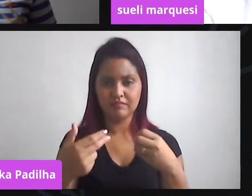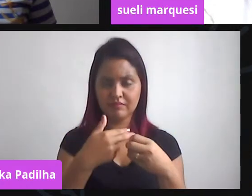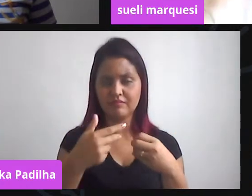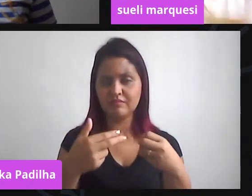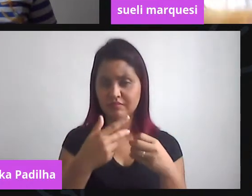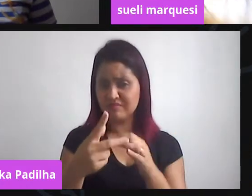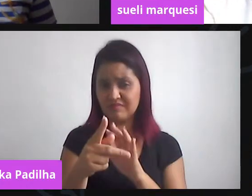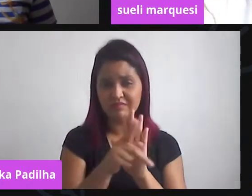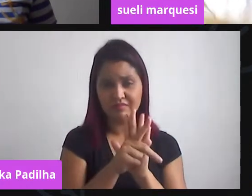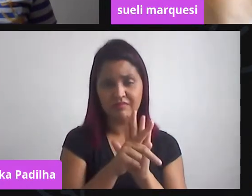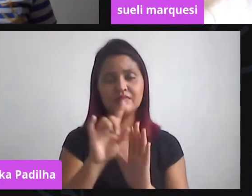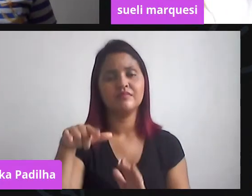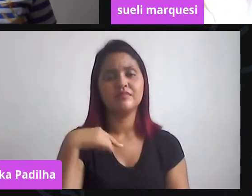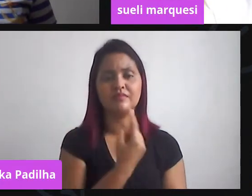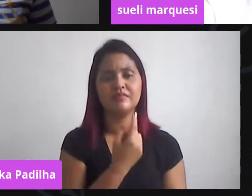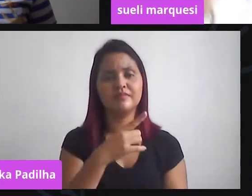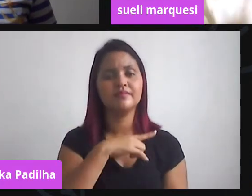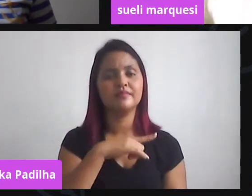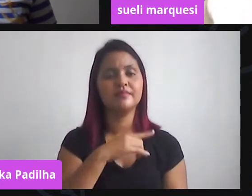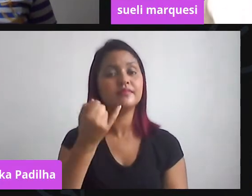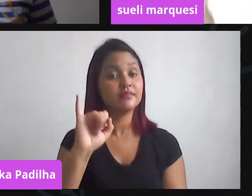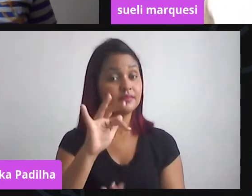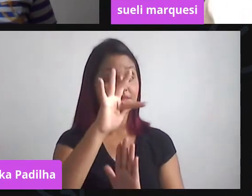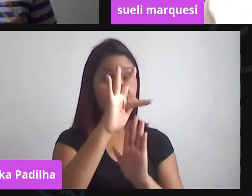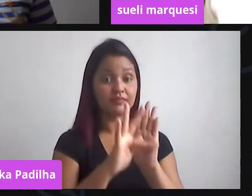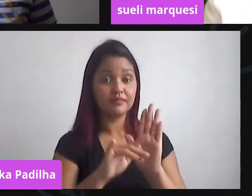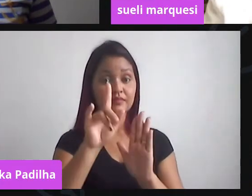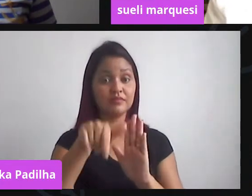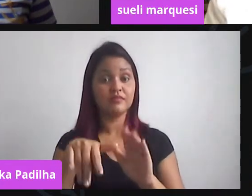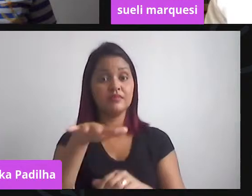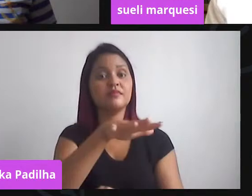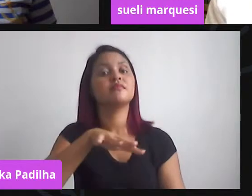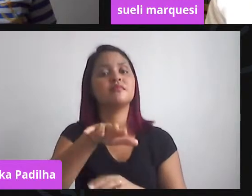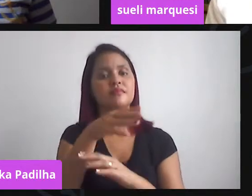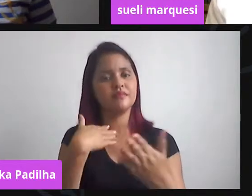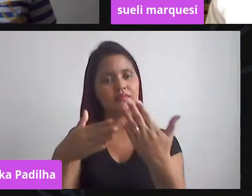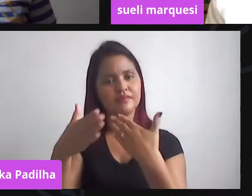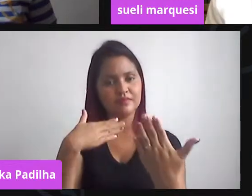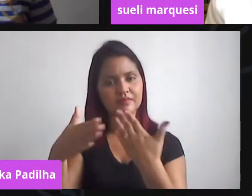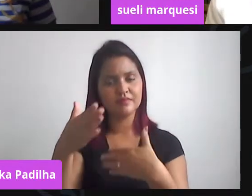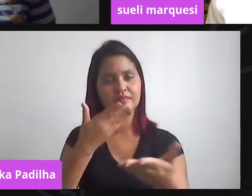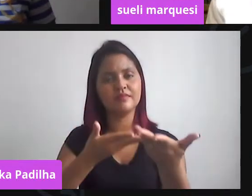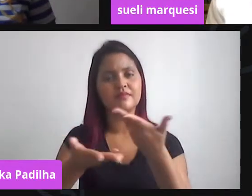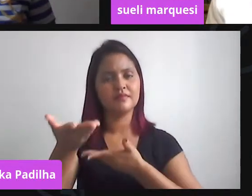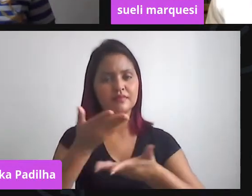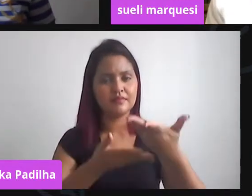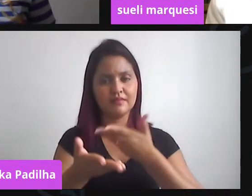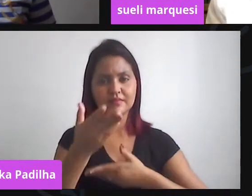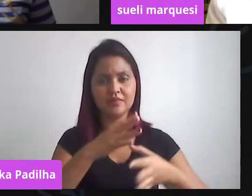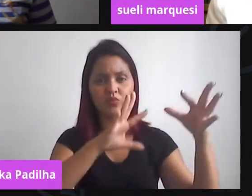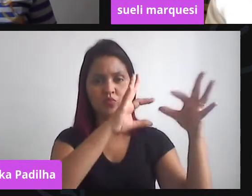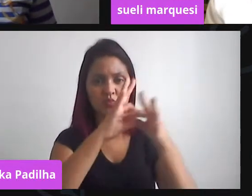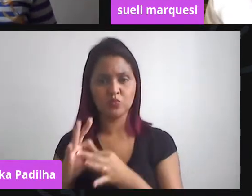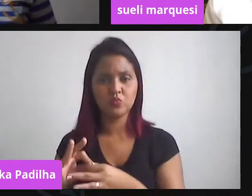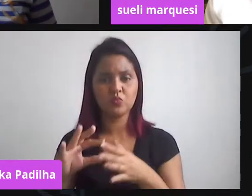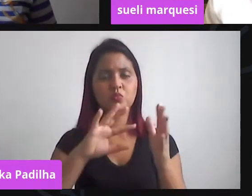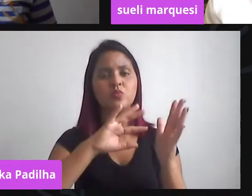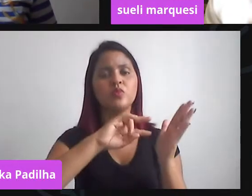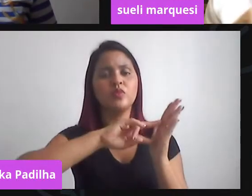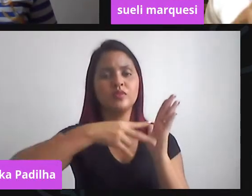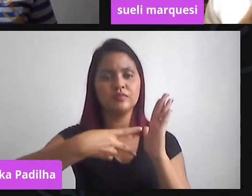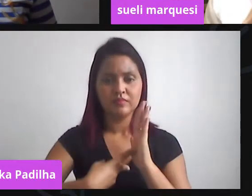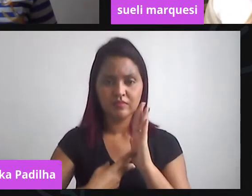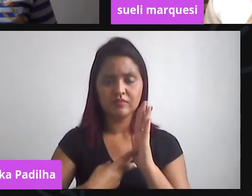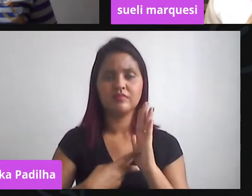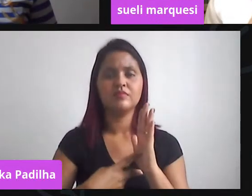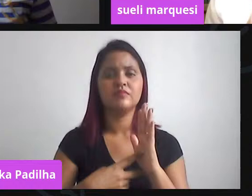né? Se o texto é o lugar da interação, é o lugar da produção contextual dos sentidos, né? E se nós